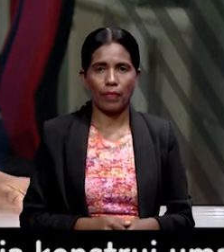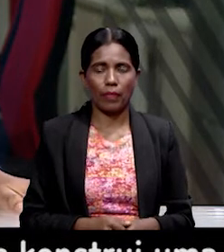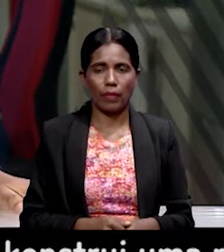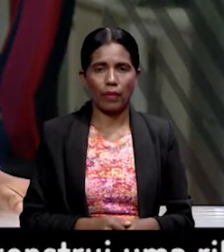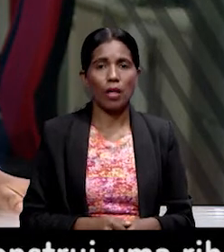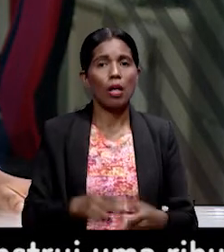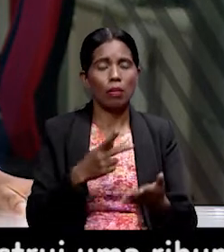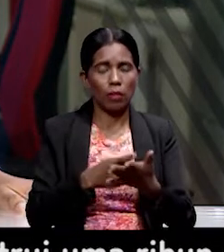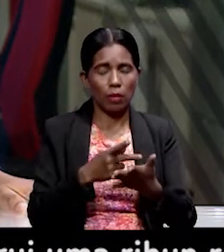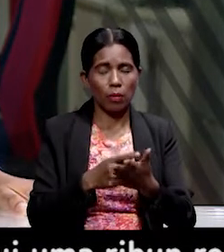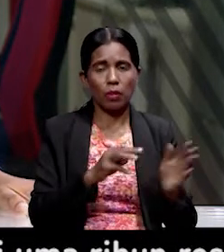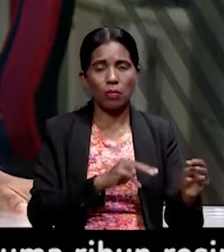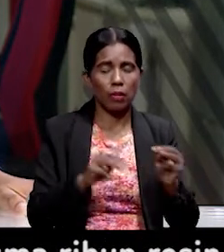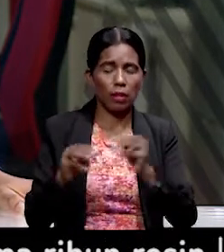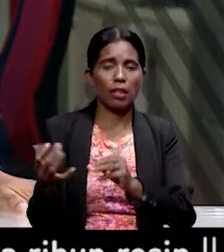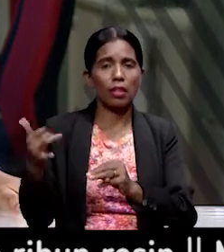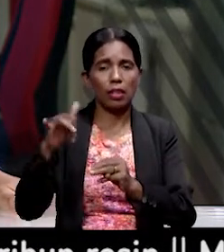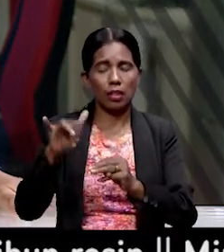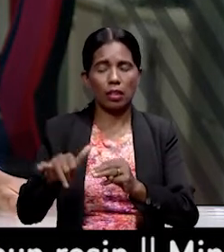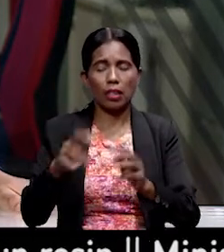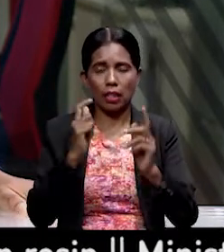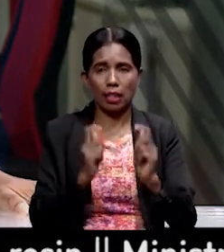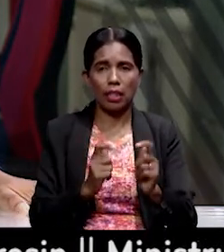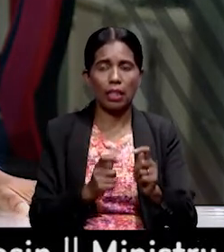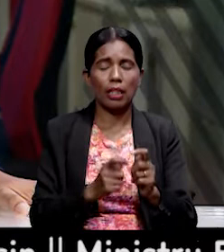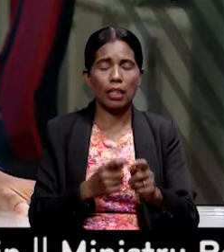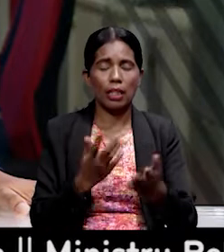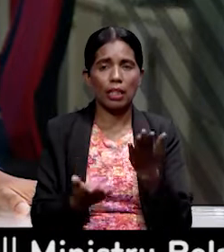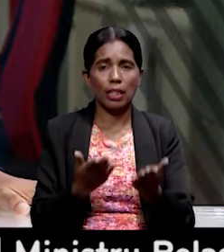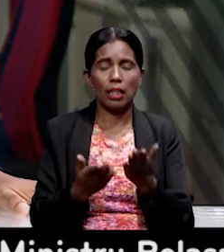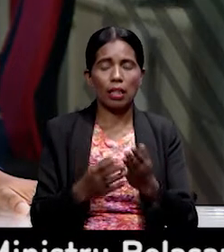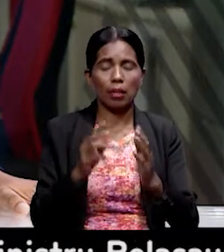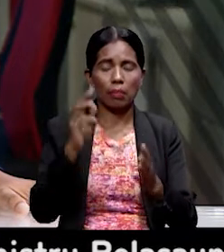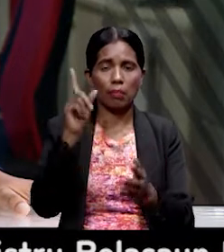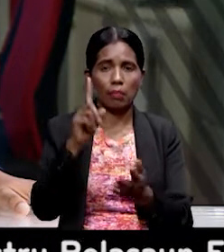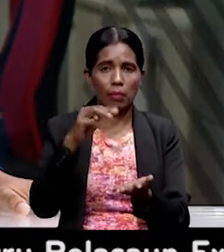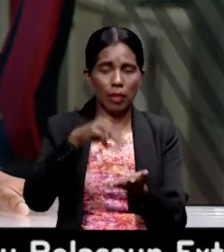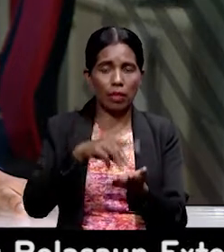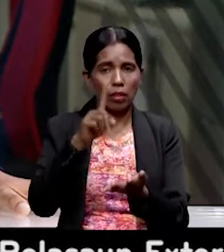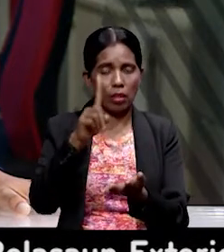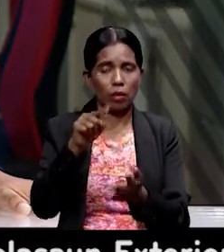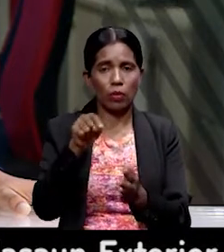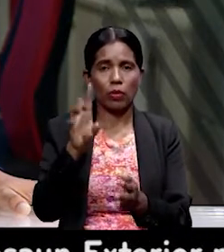Proposta de alteração ZIRA implica teto fiscal, site ou bilhão ida.ca.